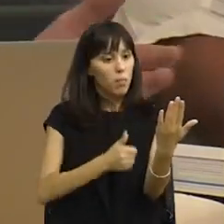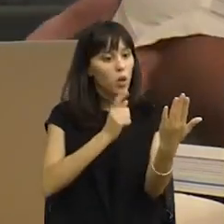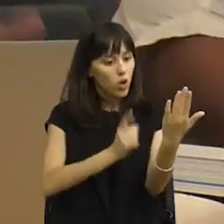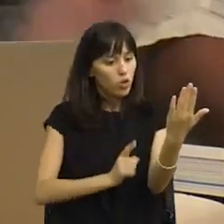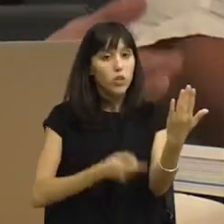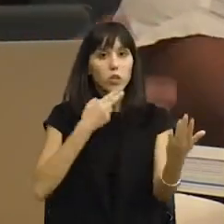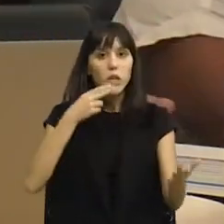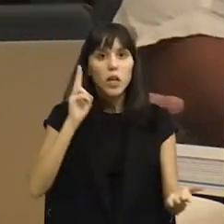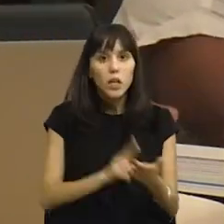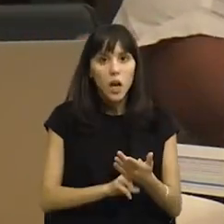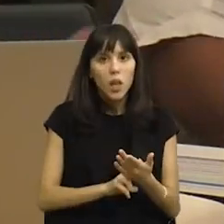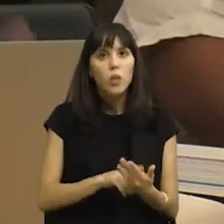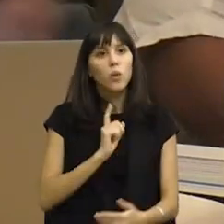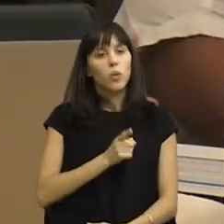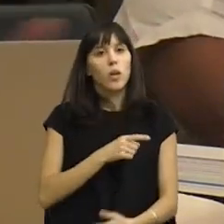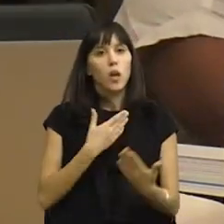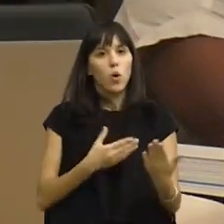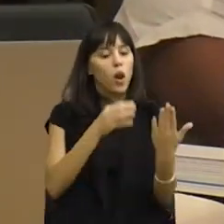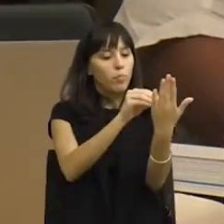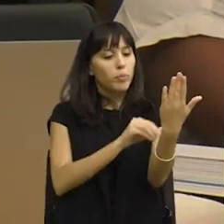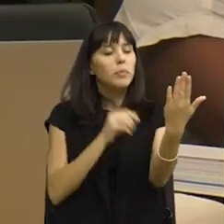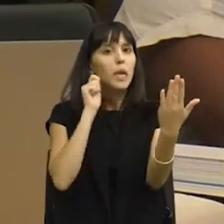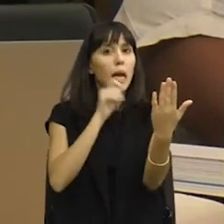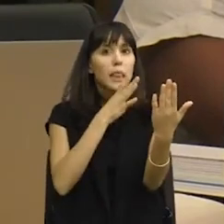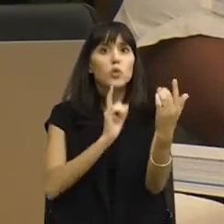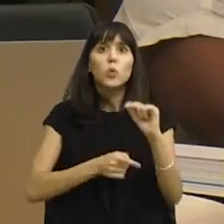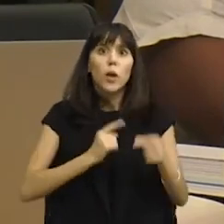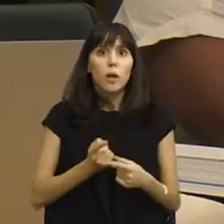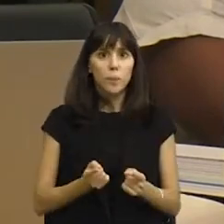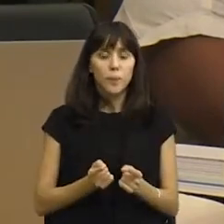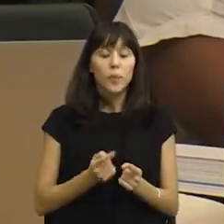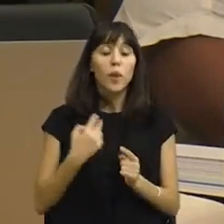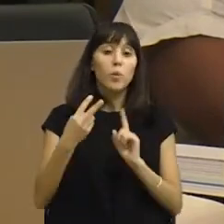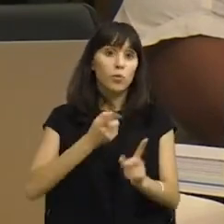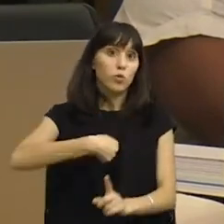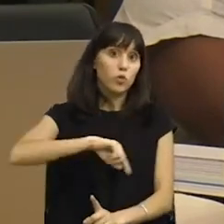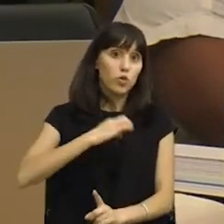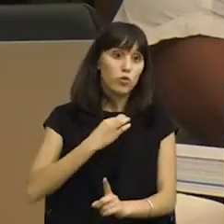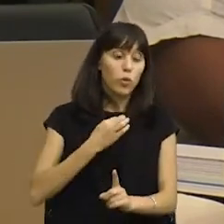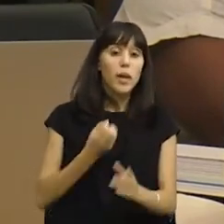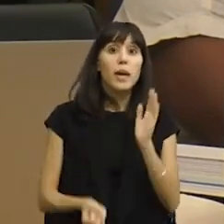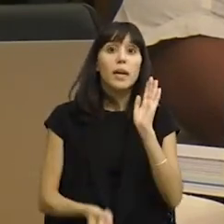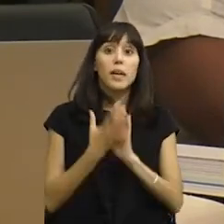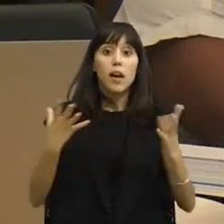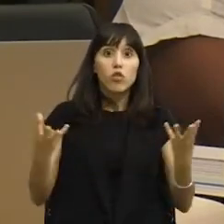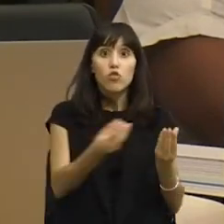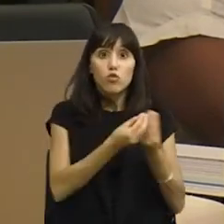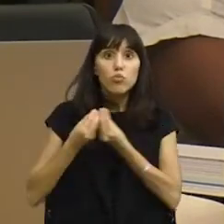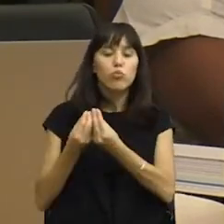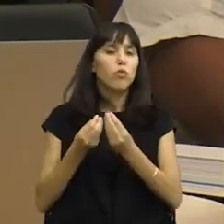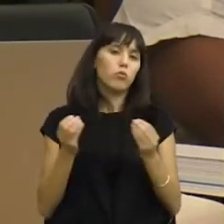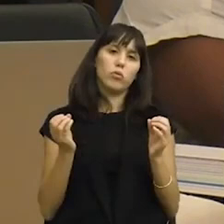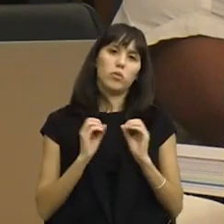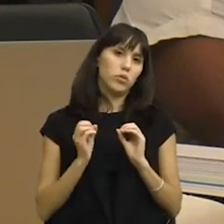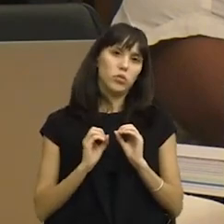o retrato real daquilo que está a ser proposto e por quem. Portanto, do nosso ponto de vista, essa cocriação não existiu e não existiu